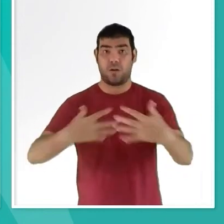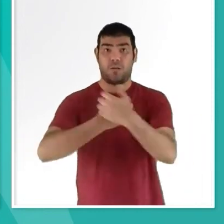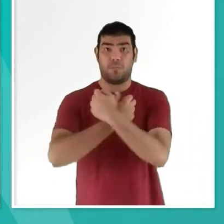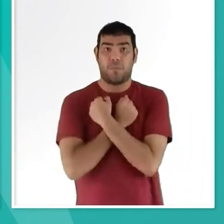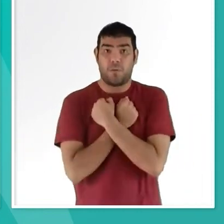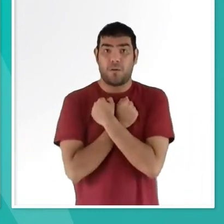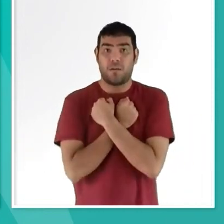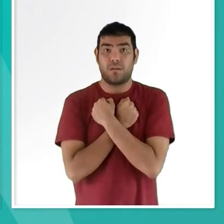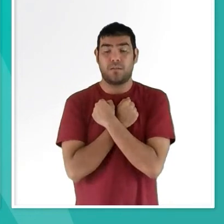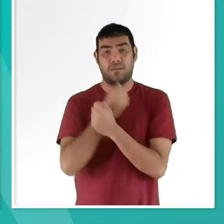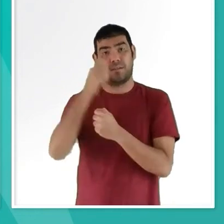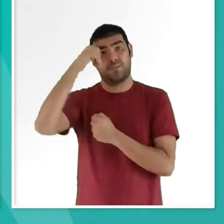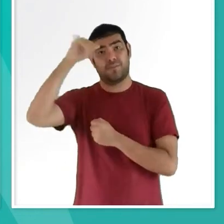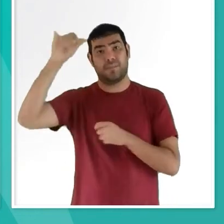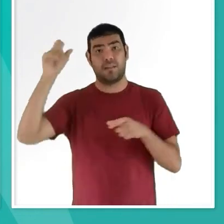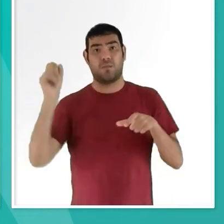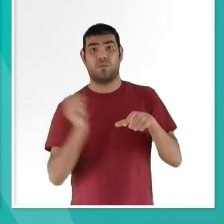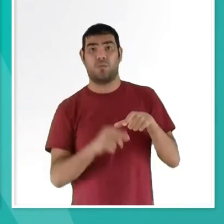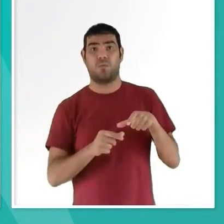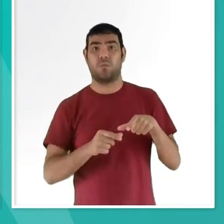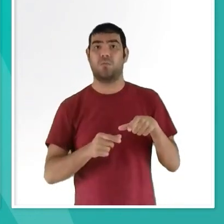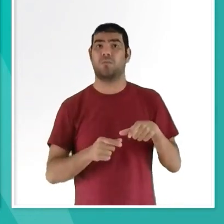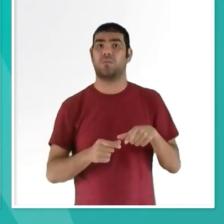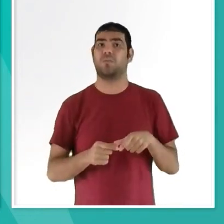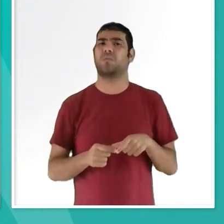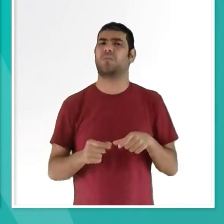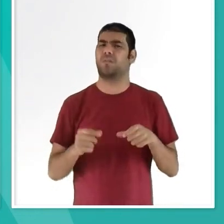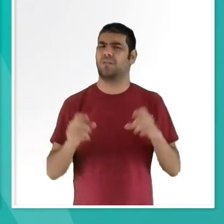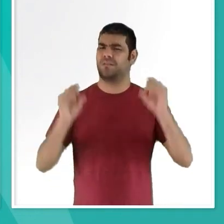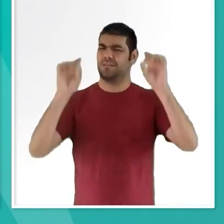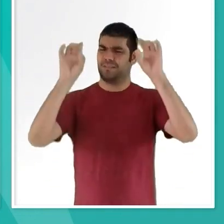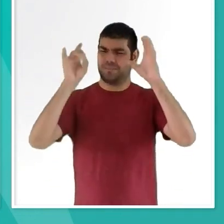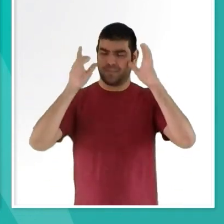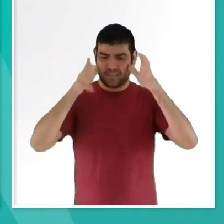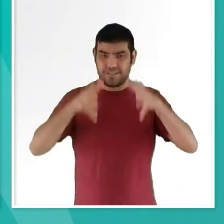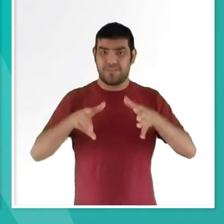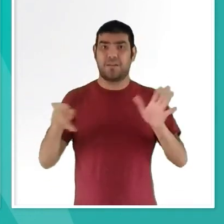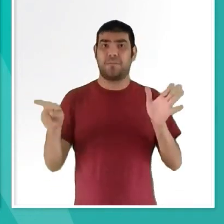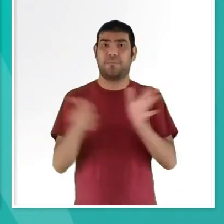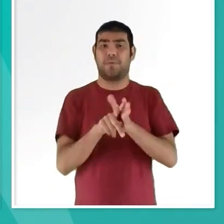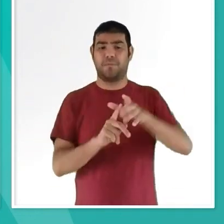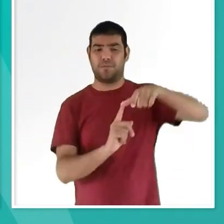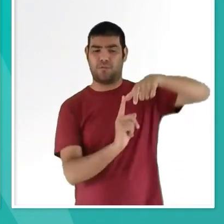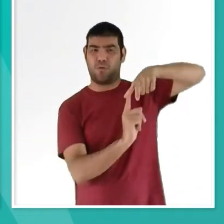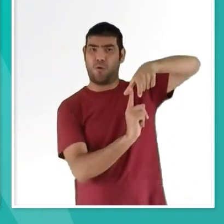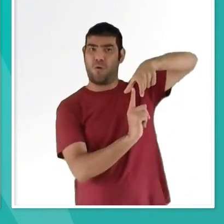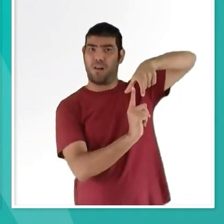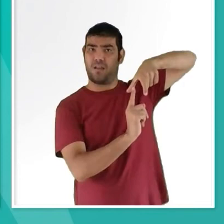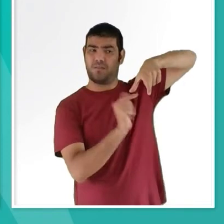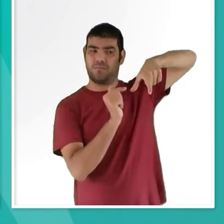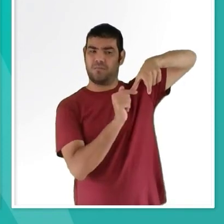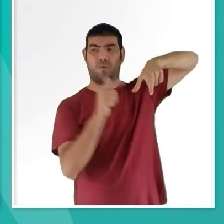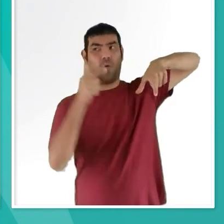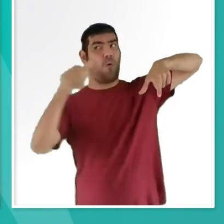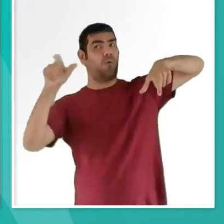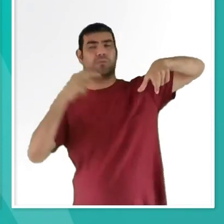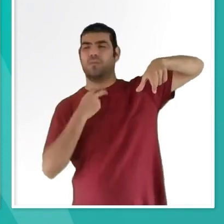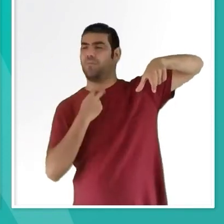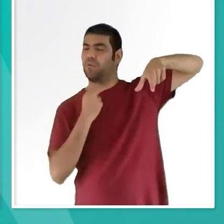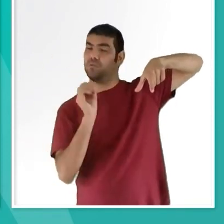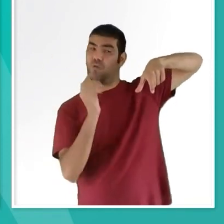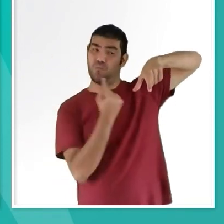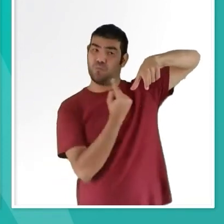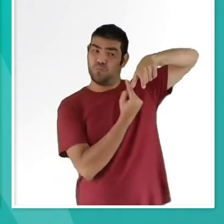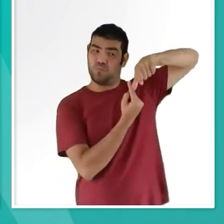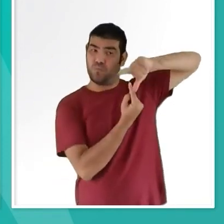gol. Essa habilidade é específica do goleiro, tá? Nenhum outro jogador pode treinar essa habilidade. Por quê?